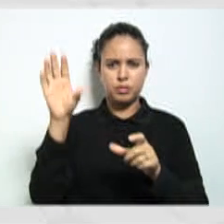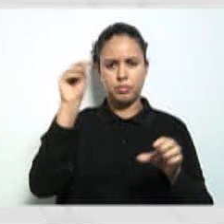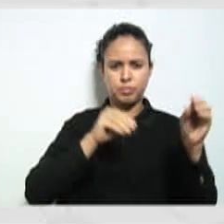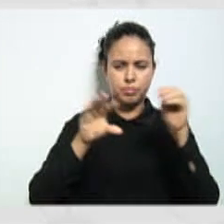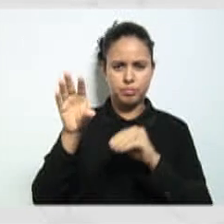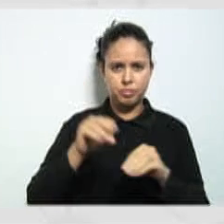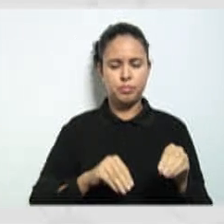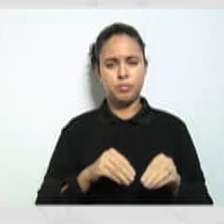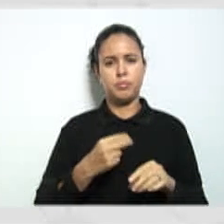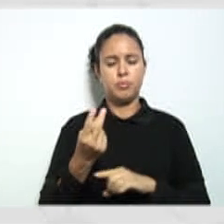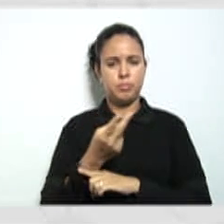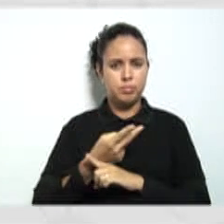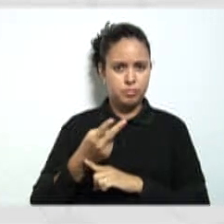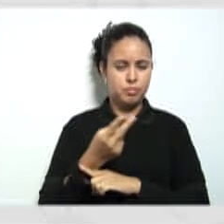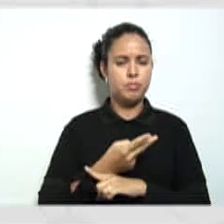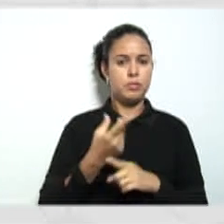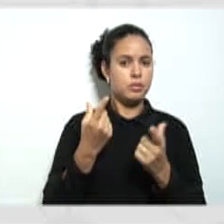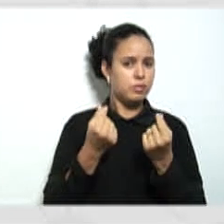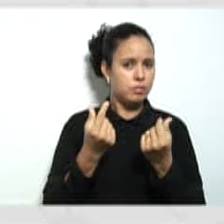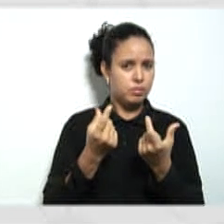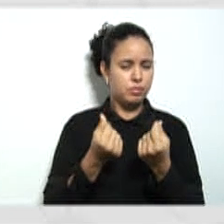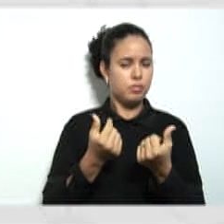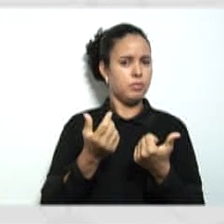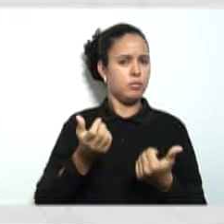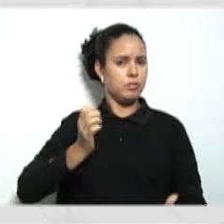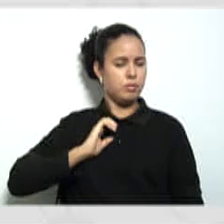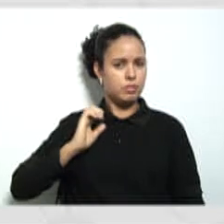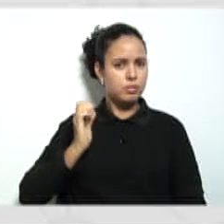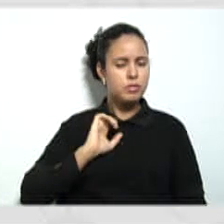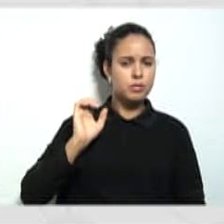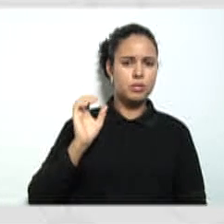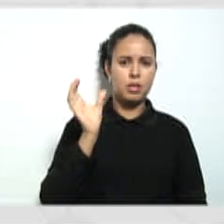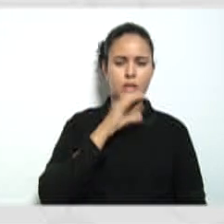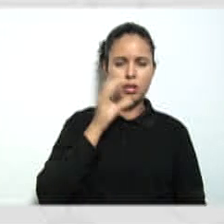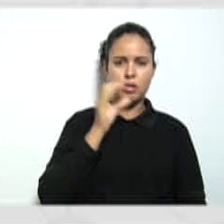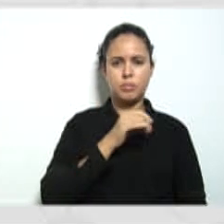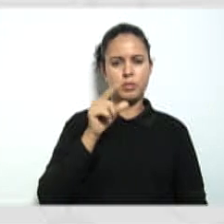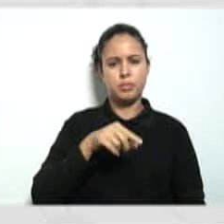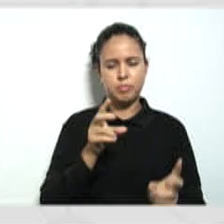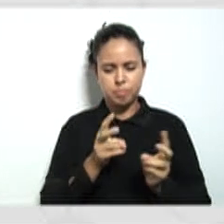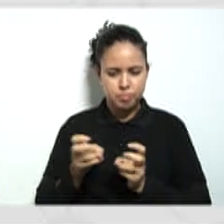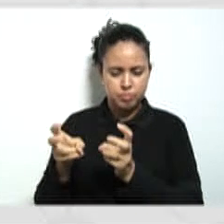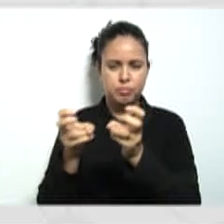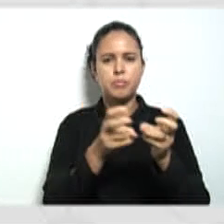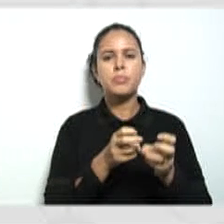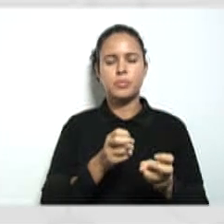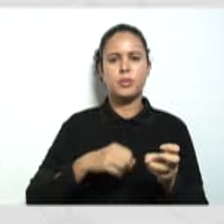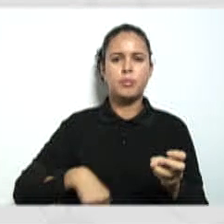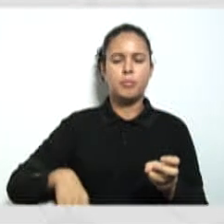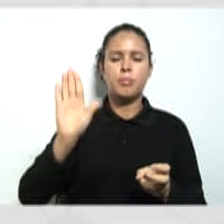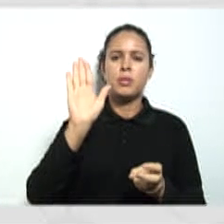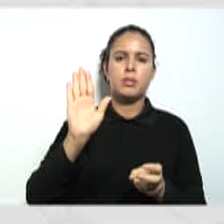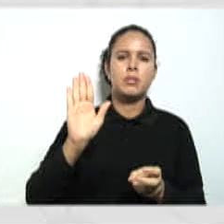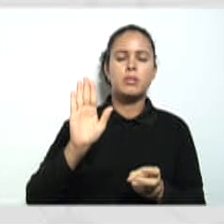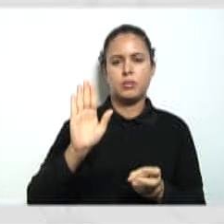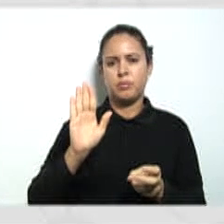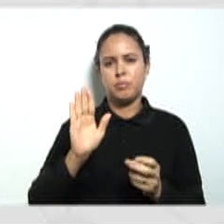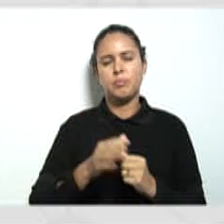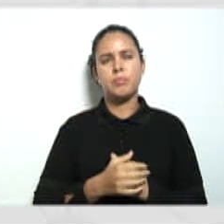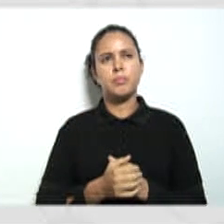de enriquecimento rápido. São explorados ao máximo na extração de minérios de forma às vezes